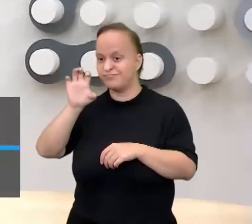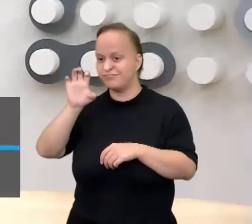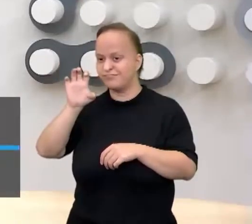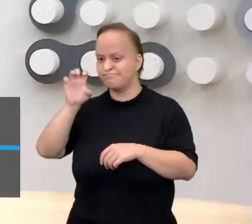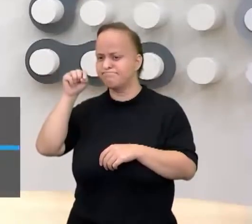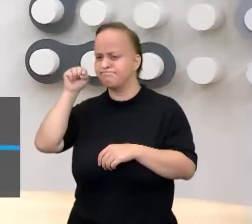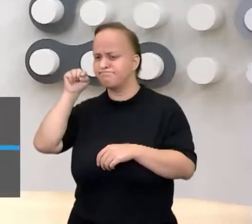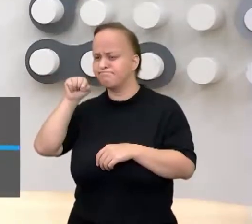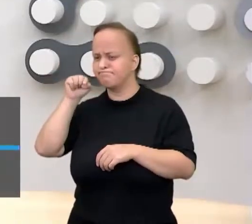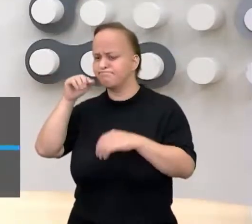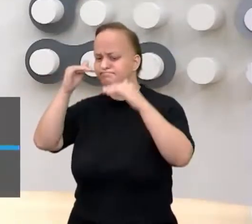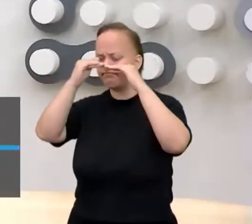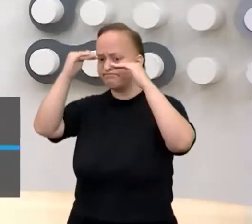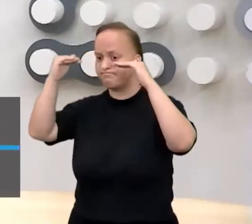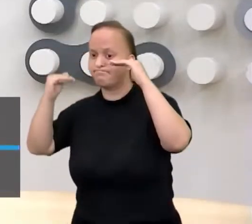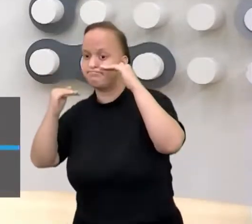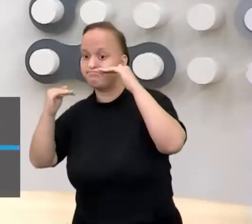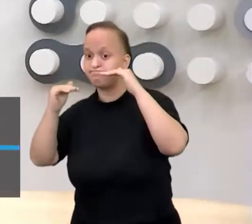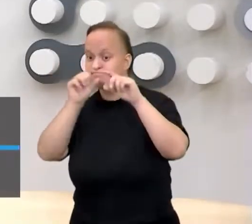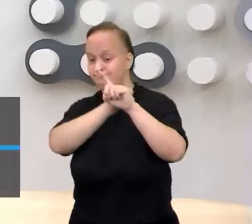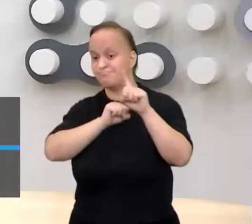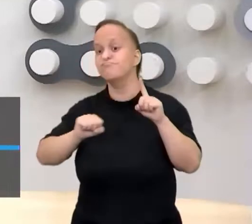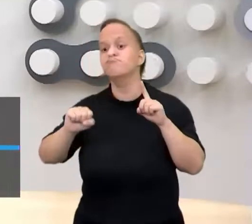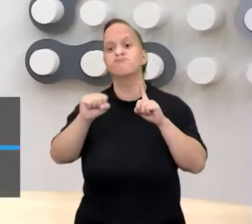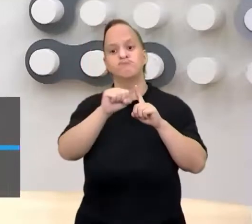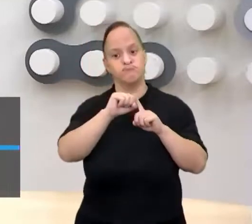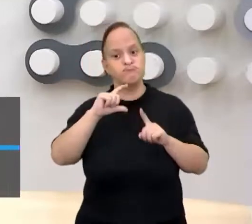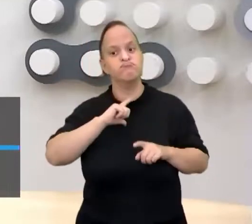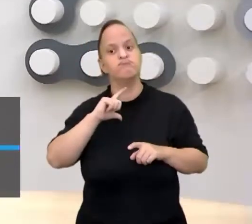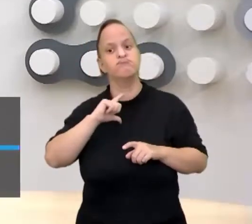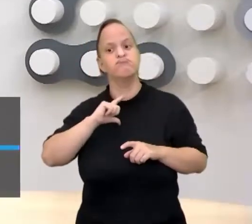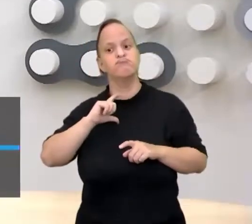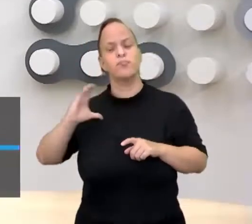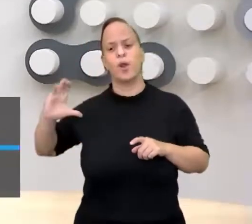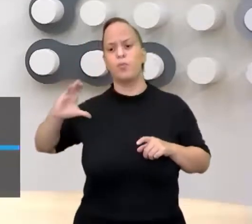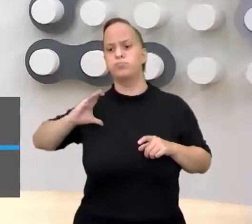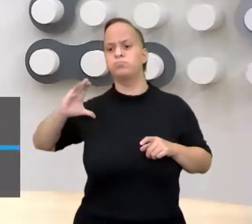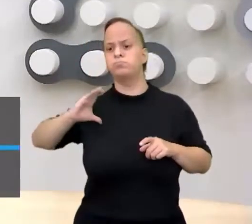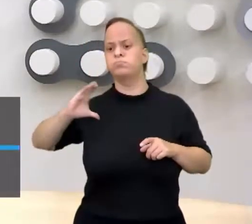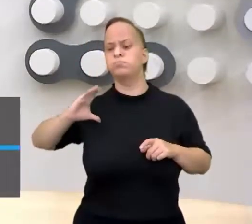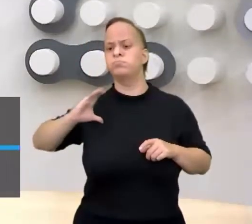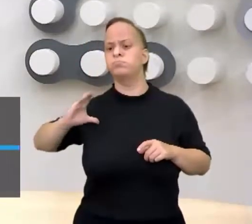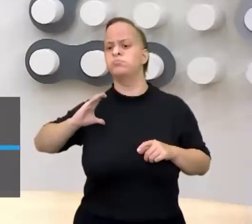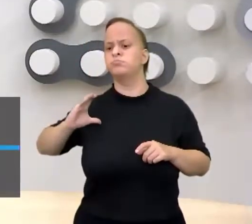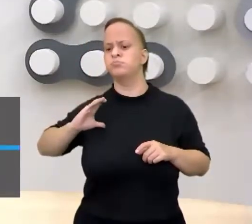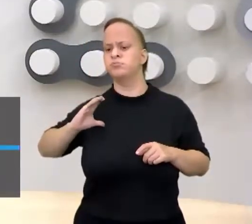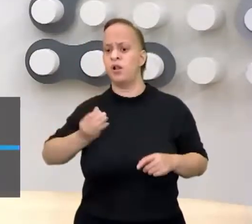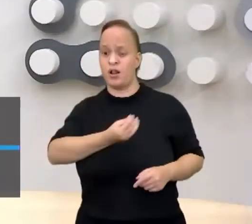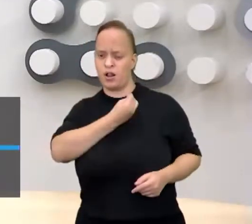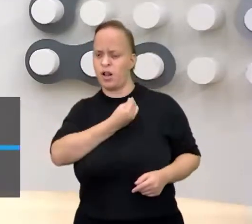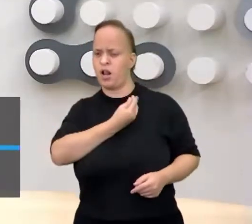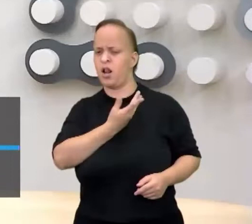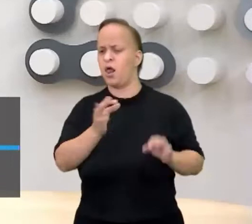nós tínhamos também muita desigualdade de classes sociais. Então os ricos iam viver de maneira incrível. Mas se você fosse